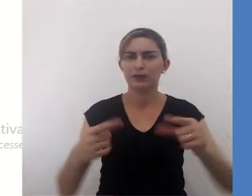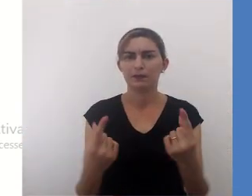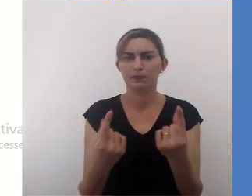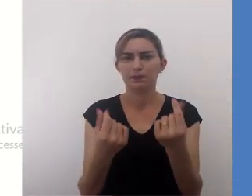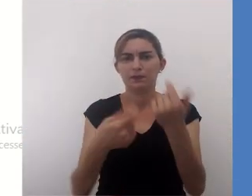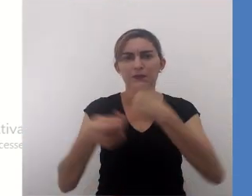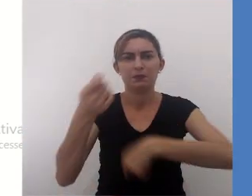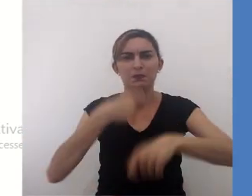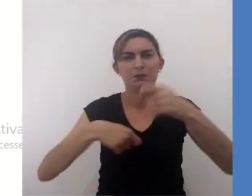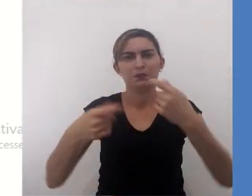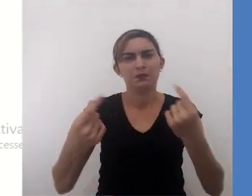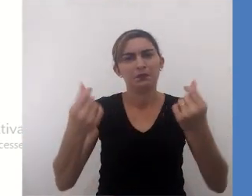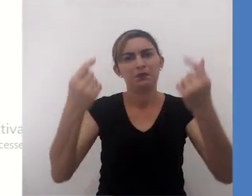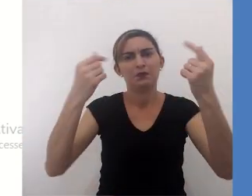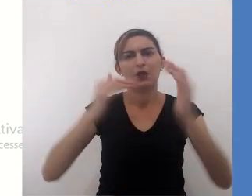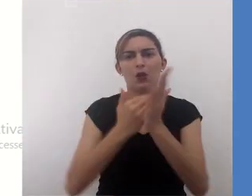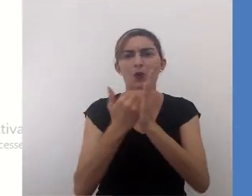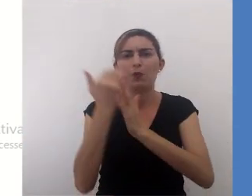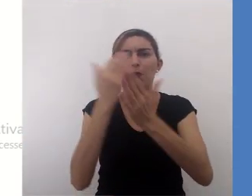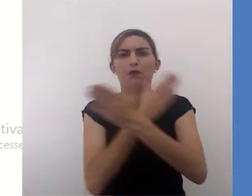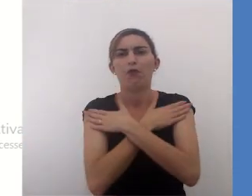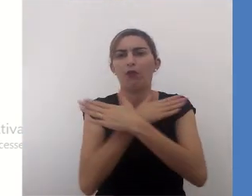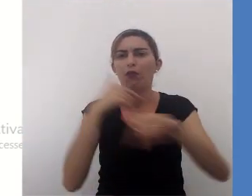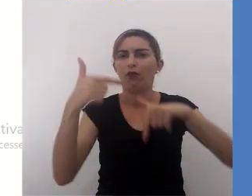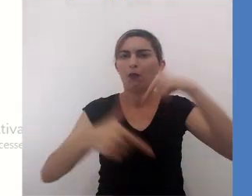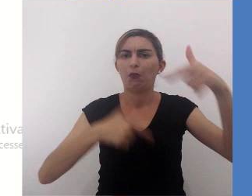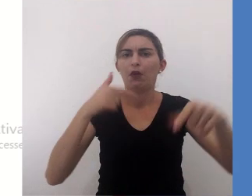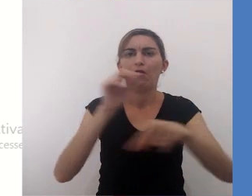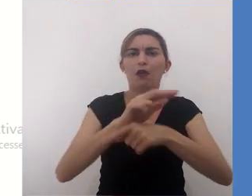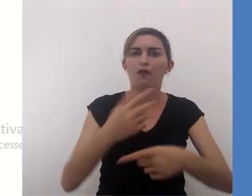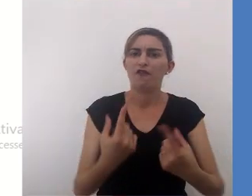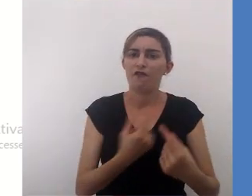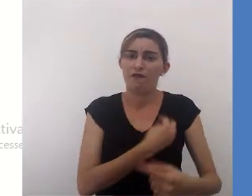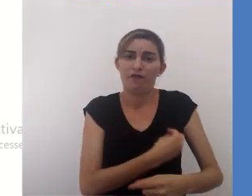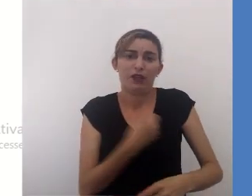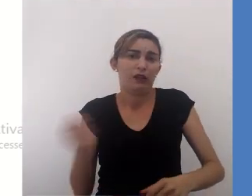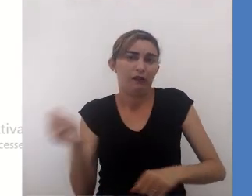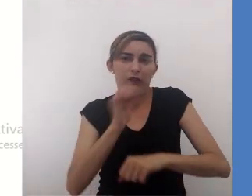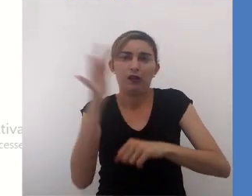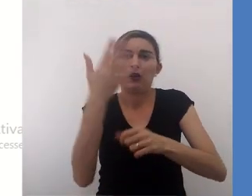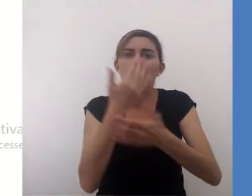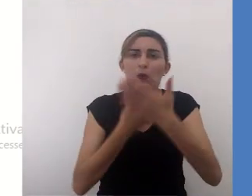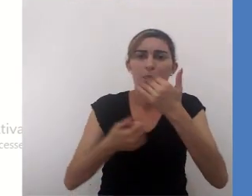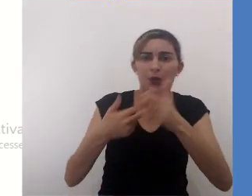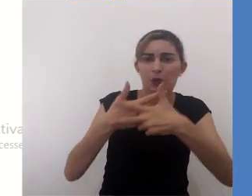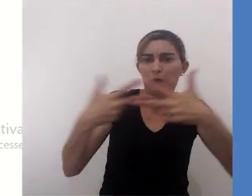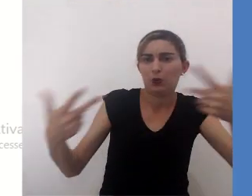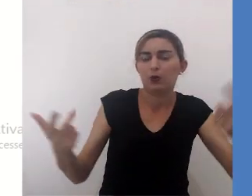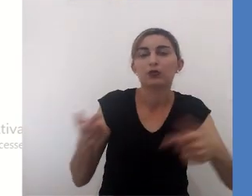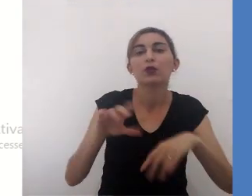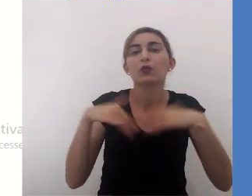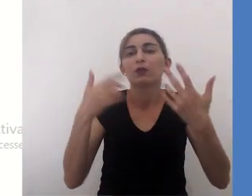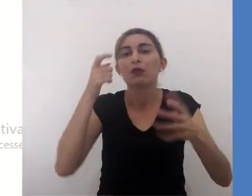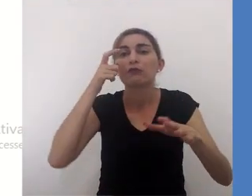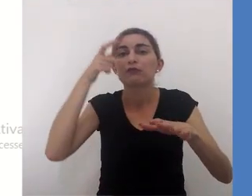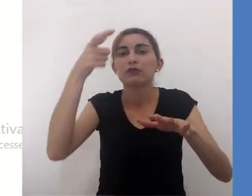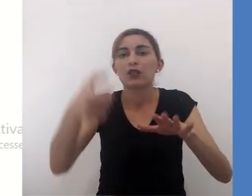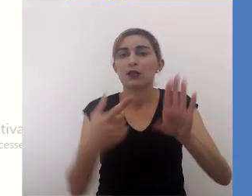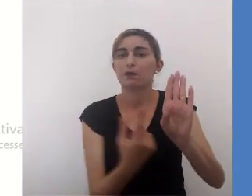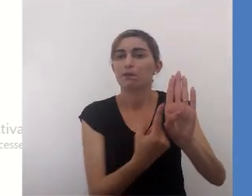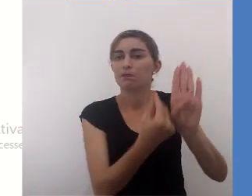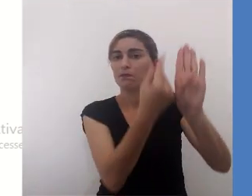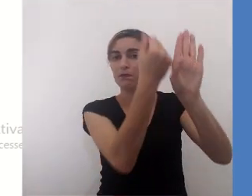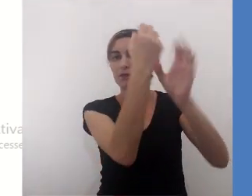econômica, aumento do desemprego e do custo de vida. Então, qual era o interesse da burguesia